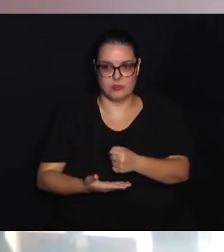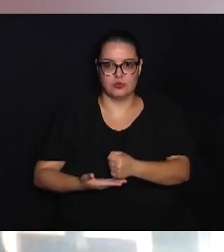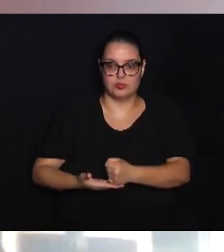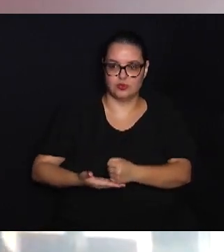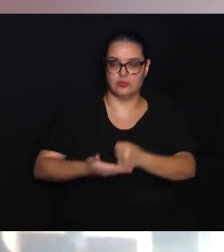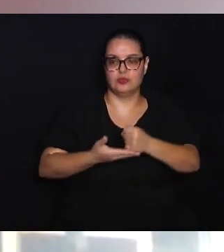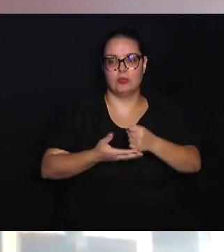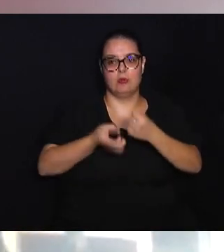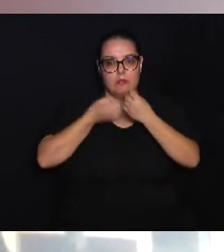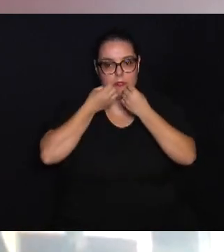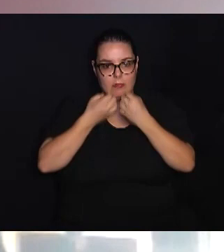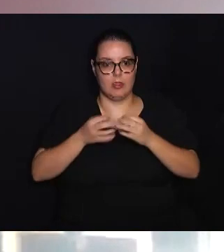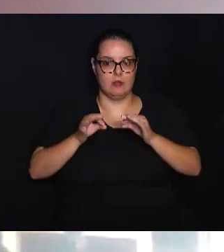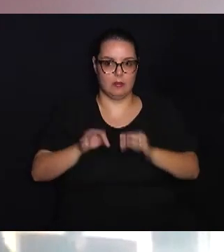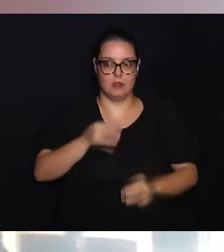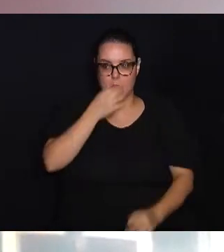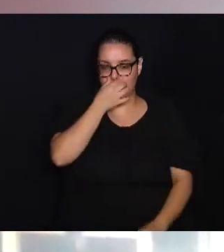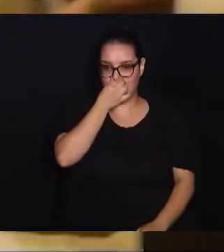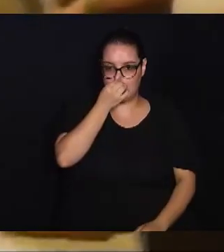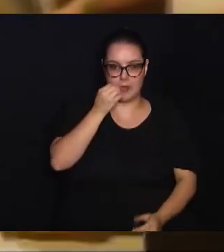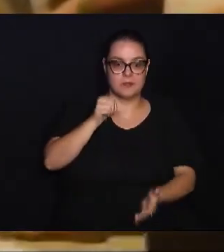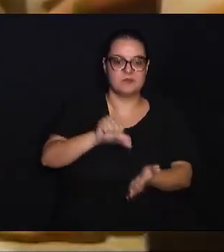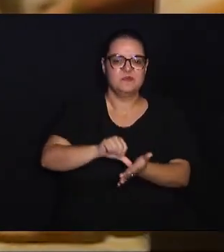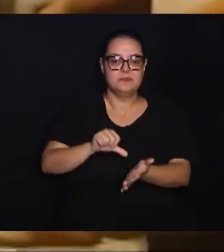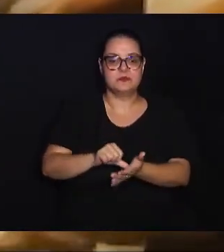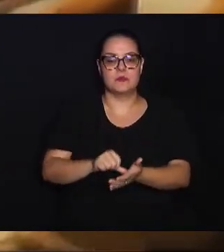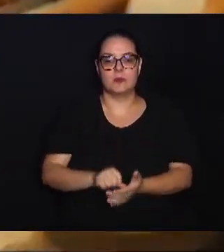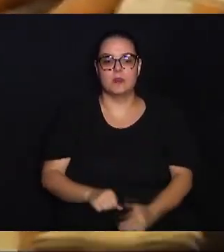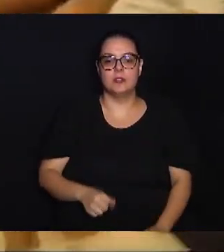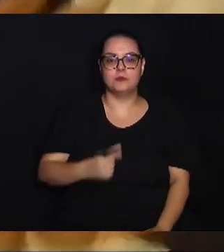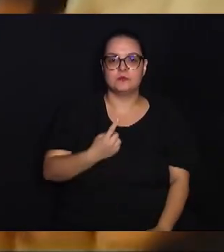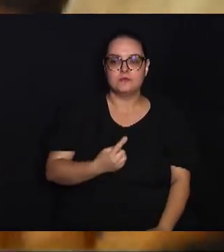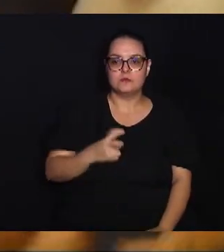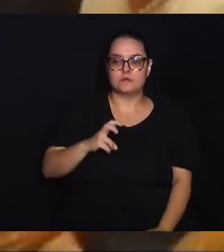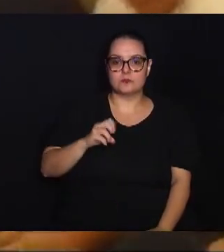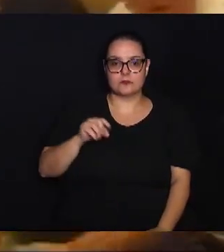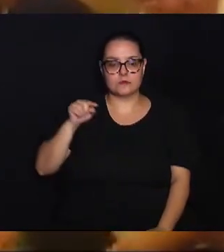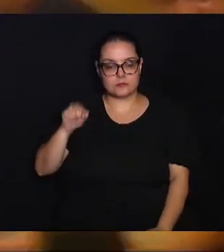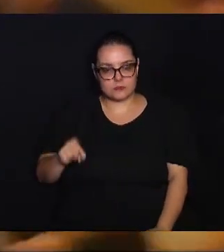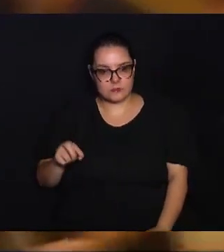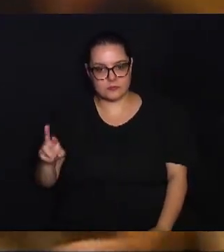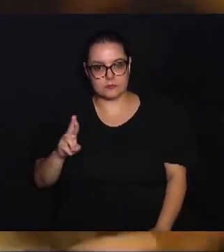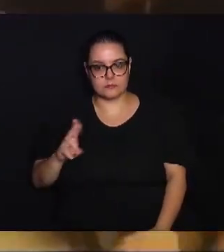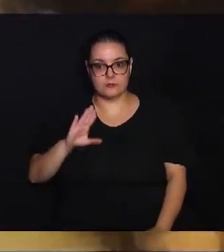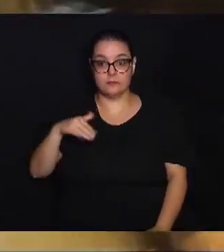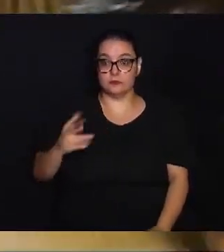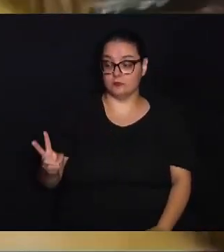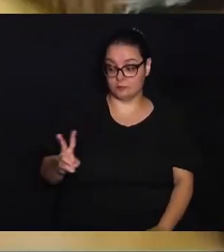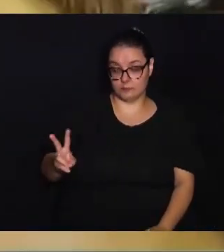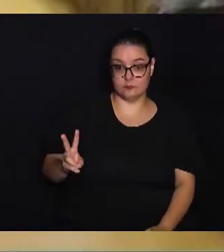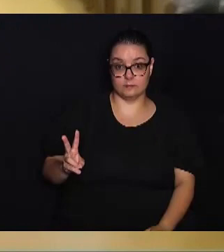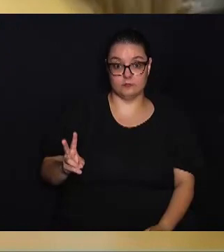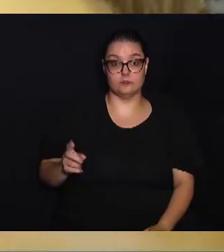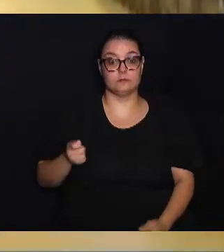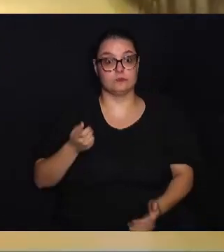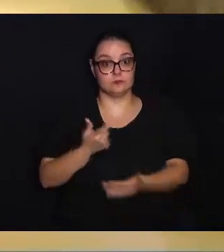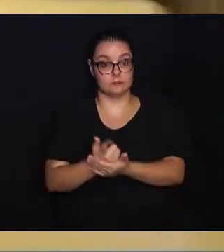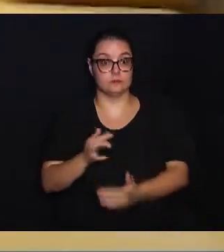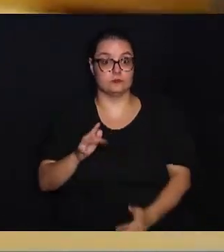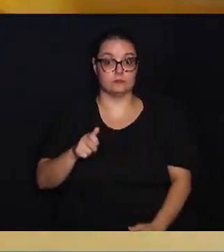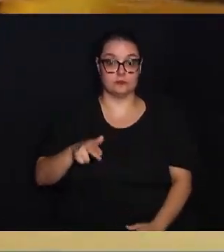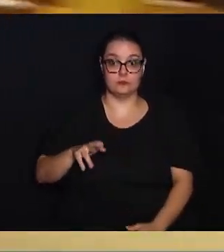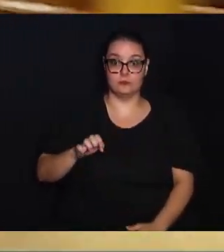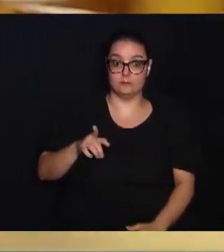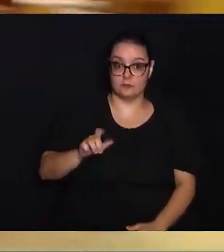básica um suporte bem feito a unidade que faturava em média R 150.000 Quando o casal assumiu